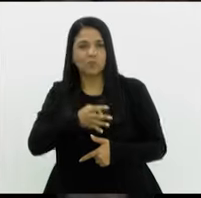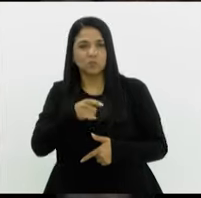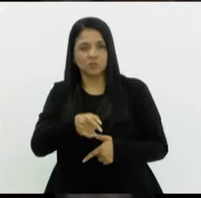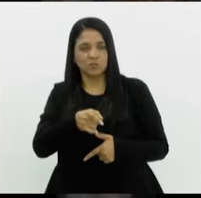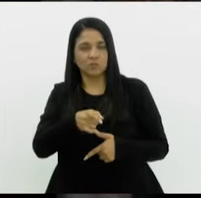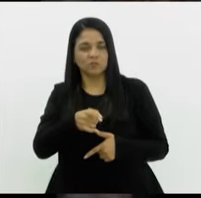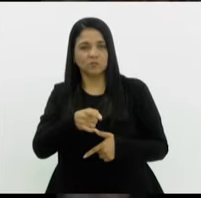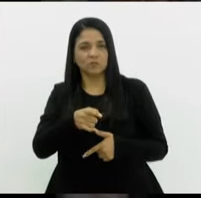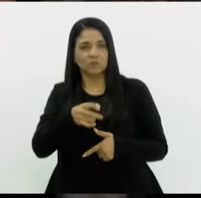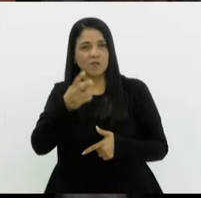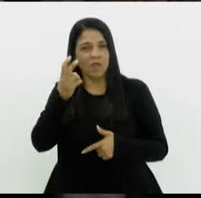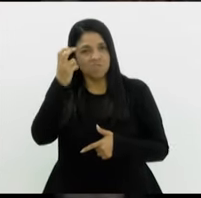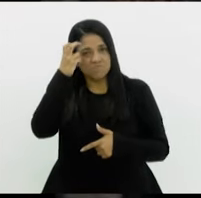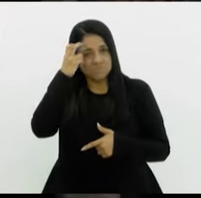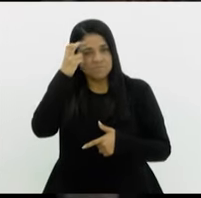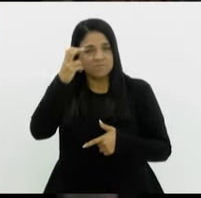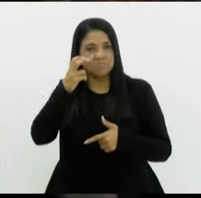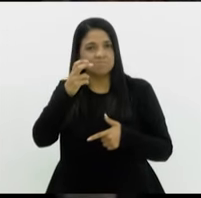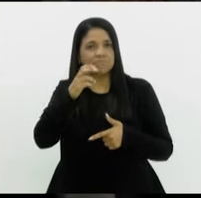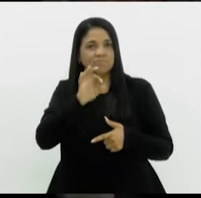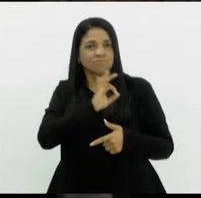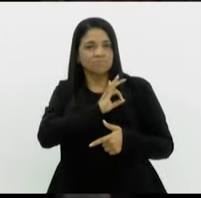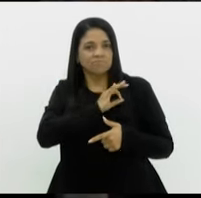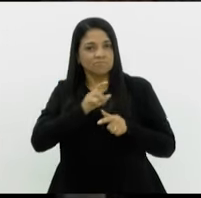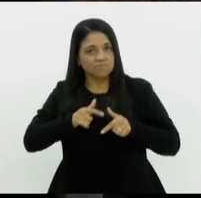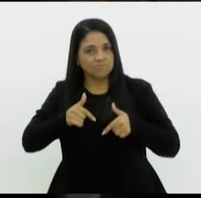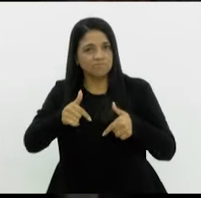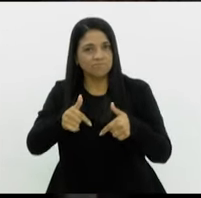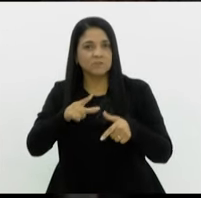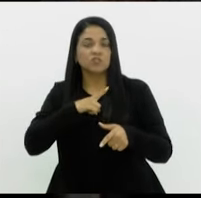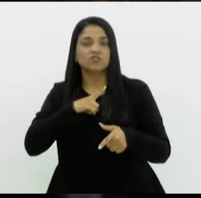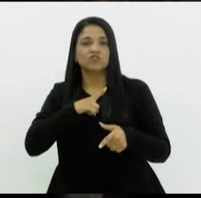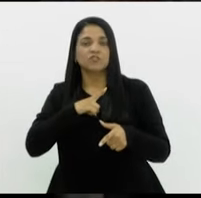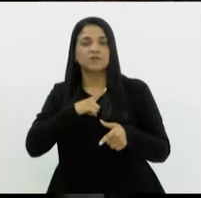ações de inteligência tinham pseudônimo.